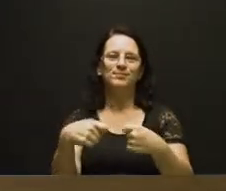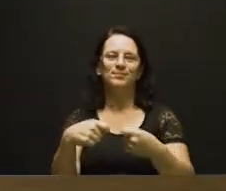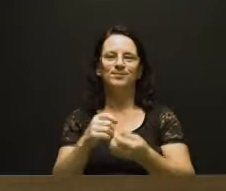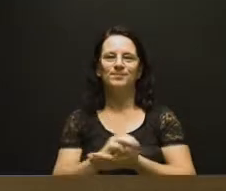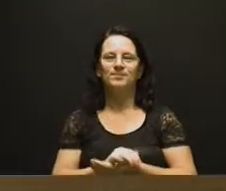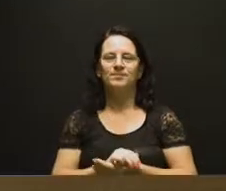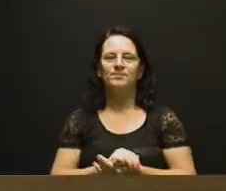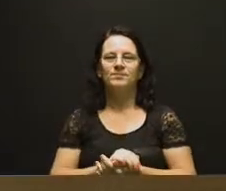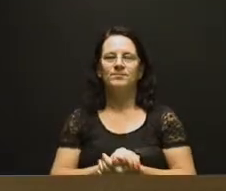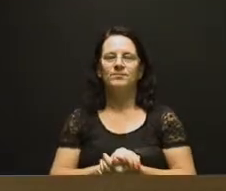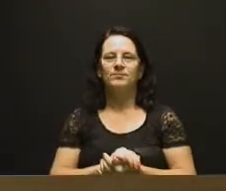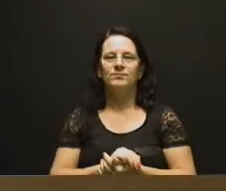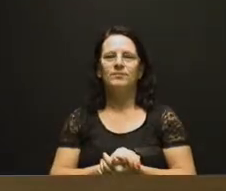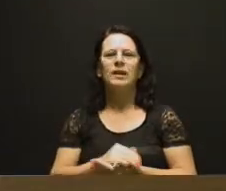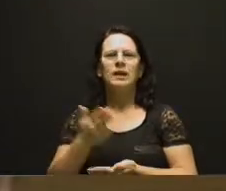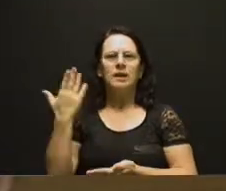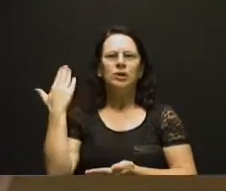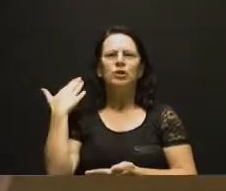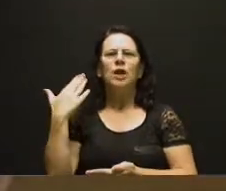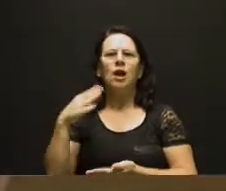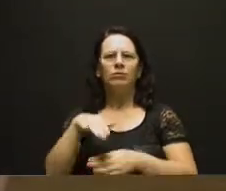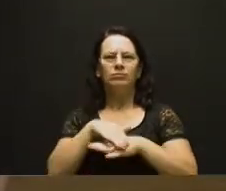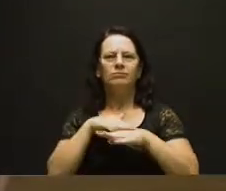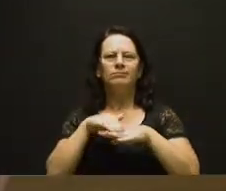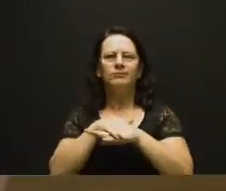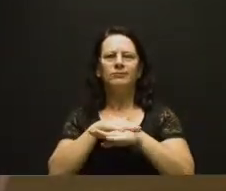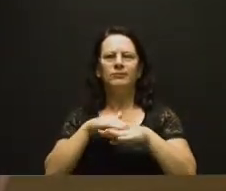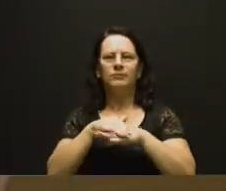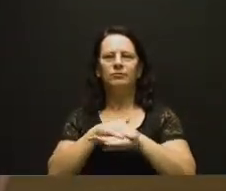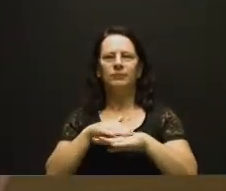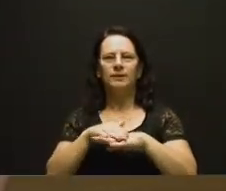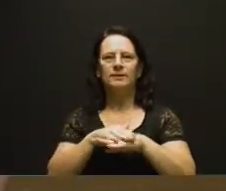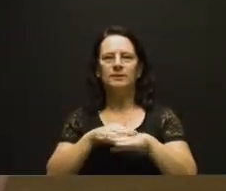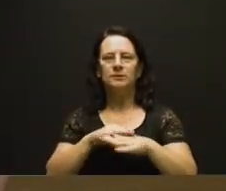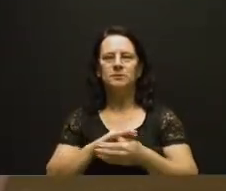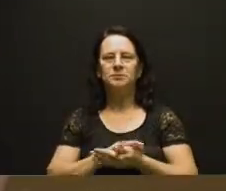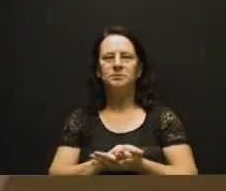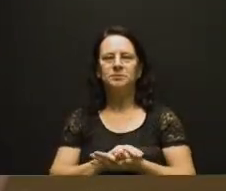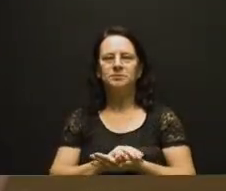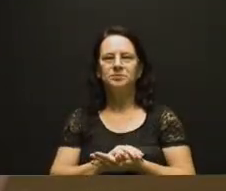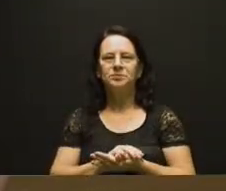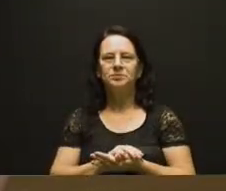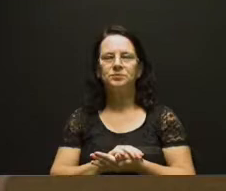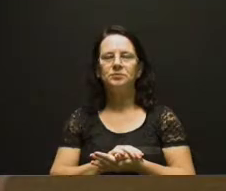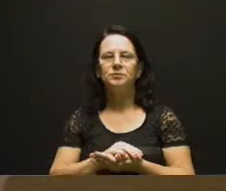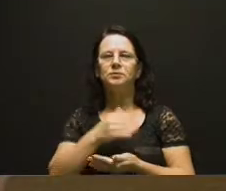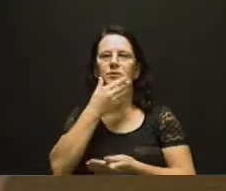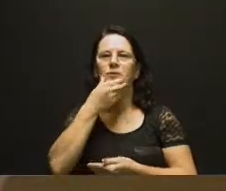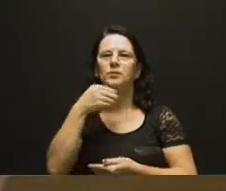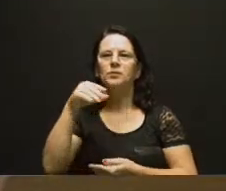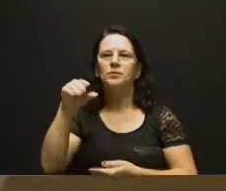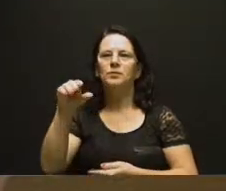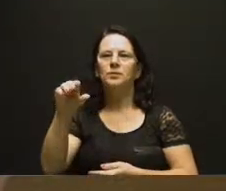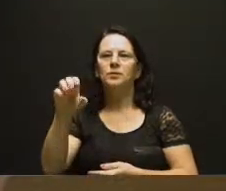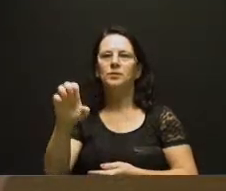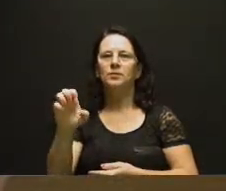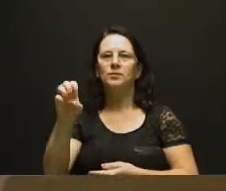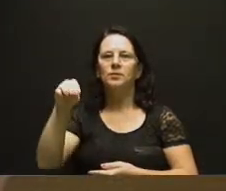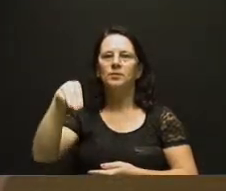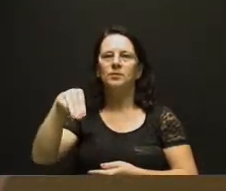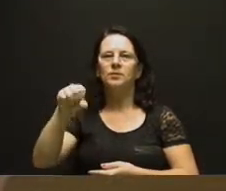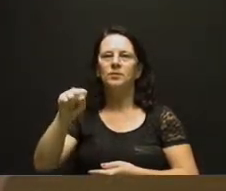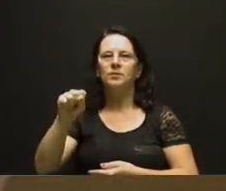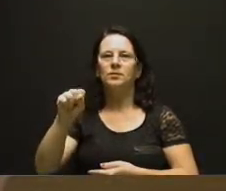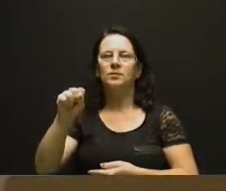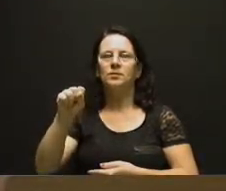eu te amo conversado há um tempo atrás com hermes balula a qual tem aí